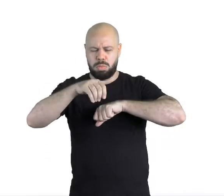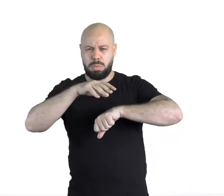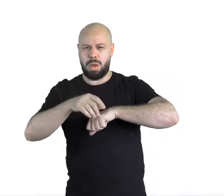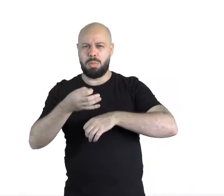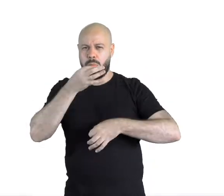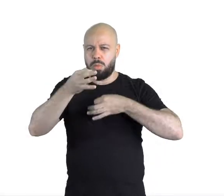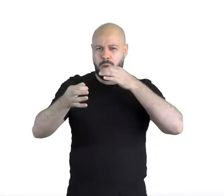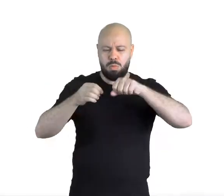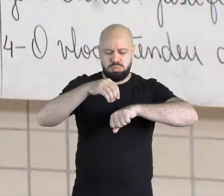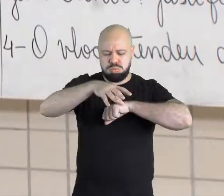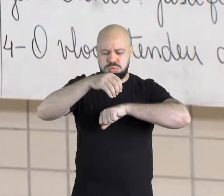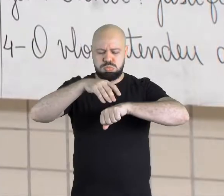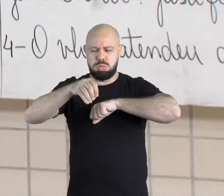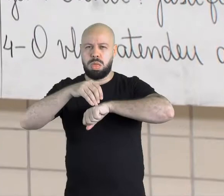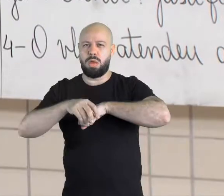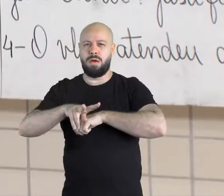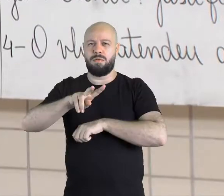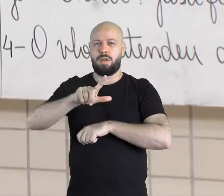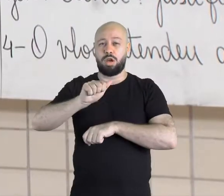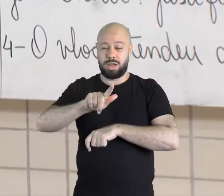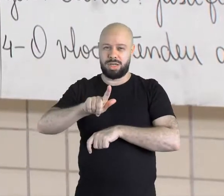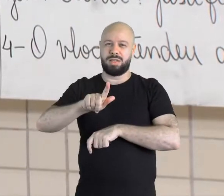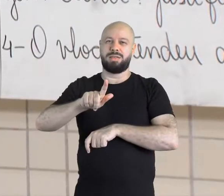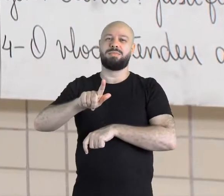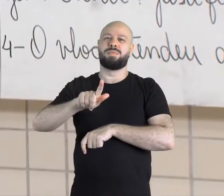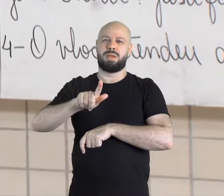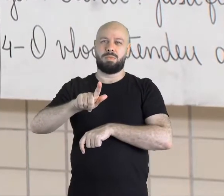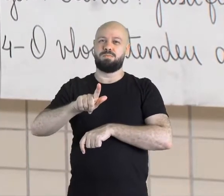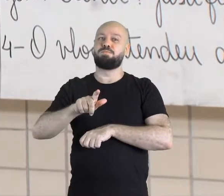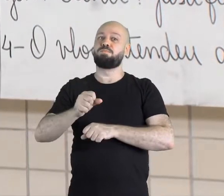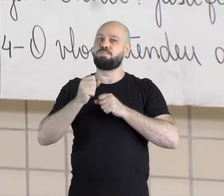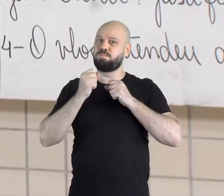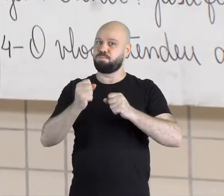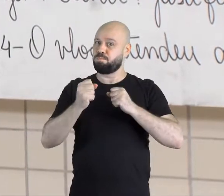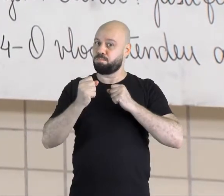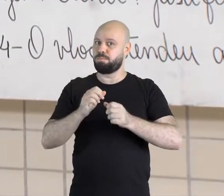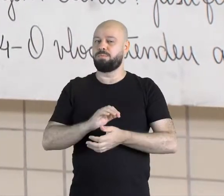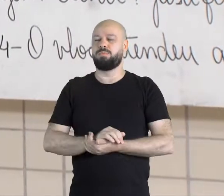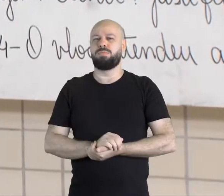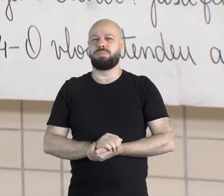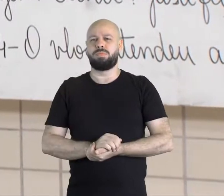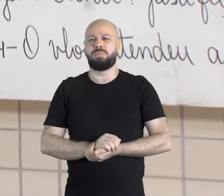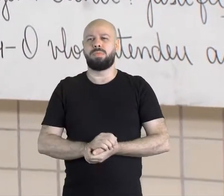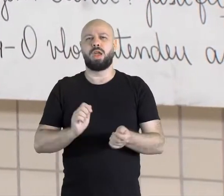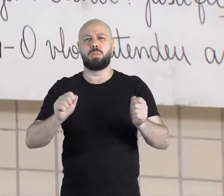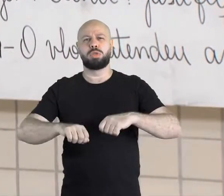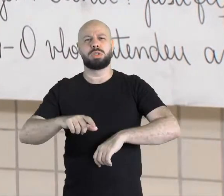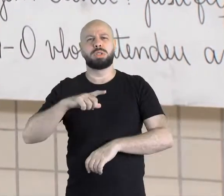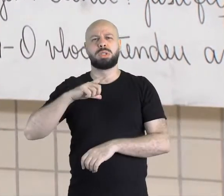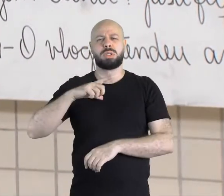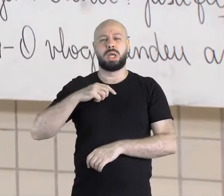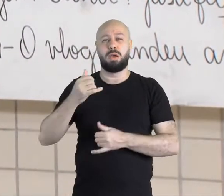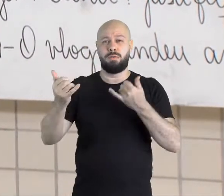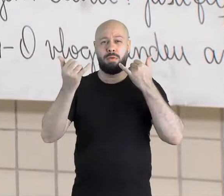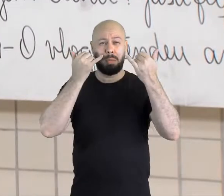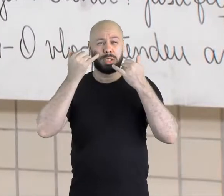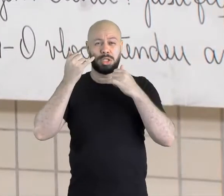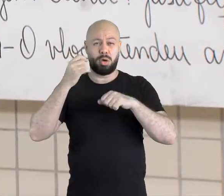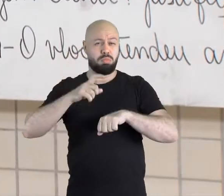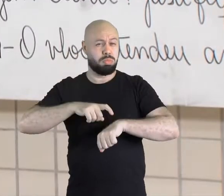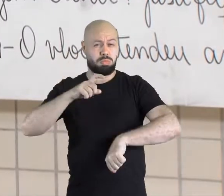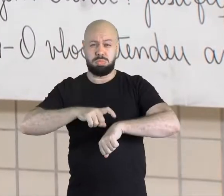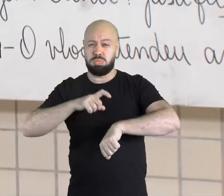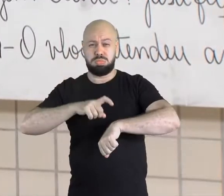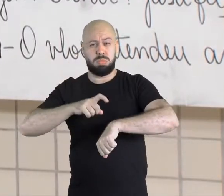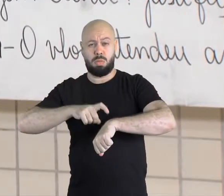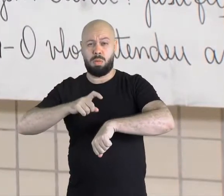opiniões por meio dos vlogs, ele ficou intenso. A gente consegue ter informação a qualquer momento por meio